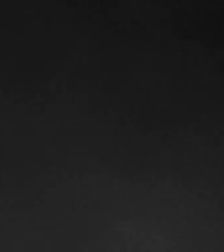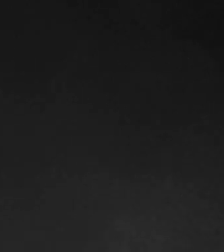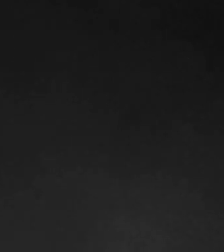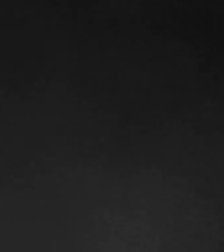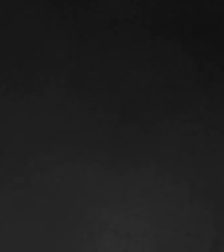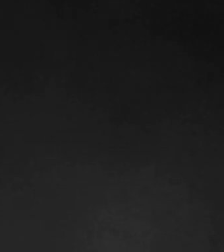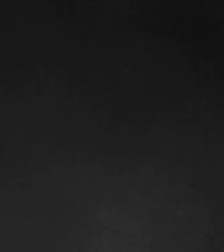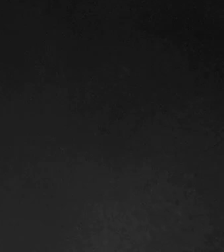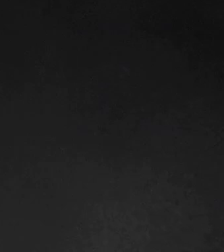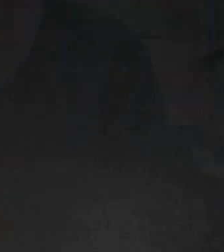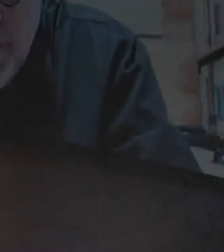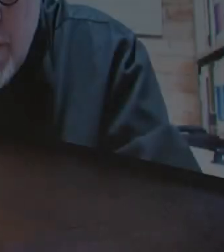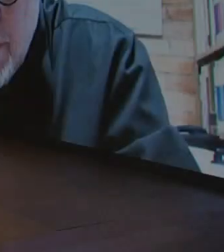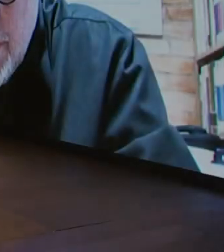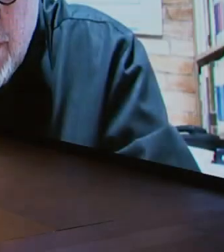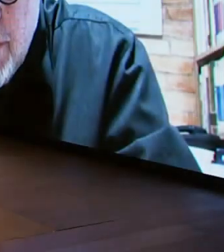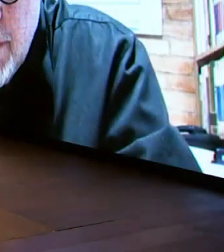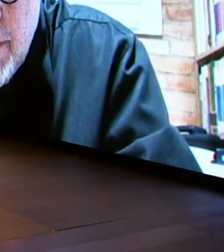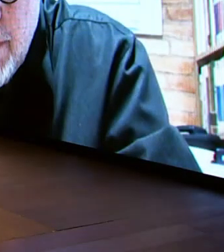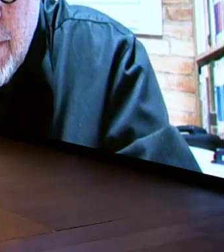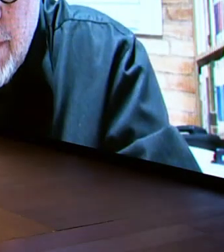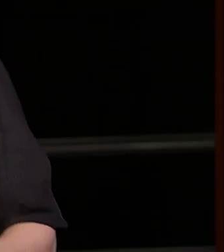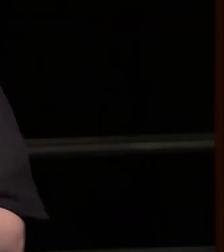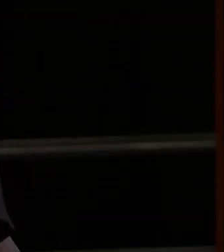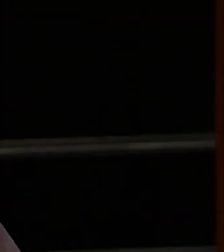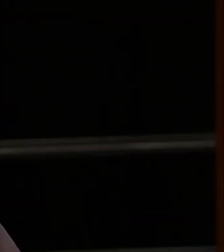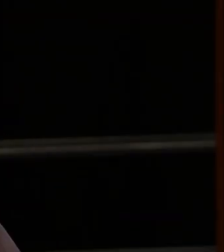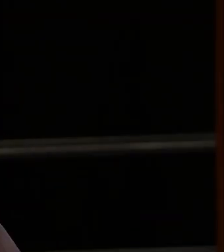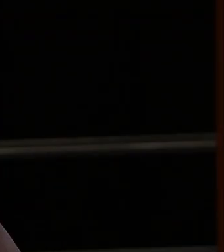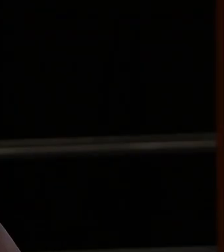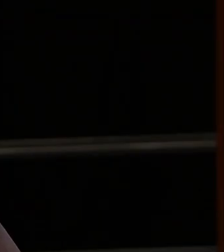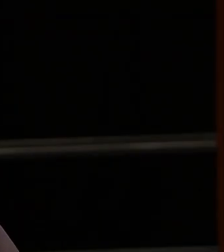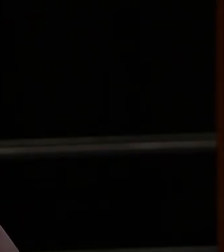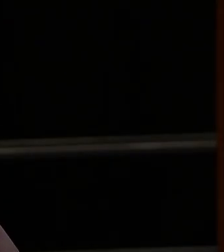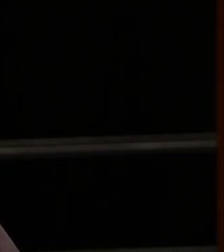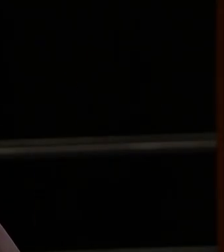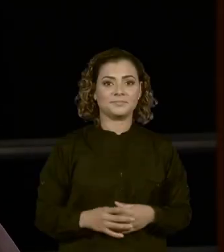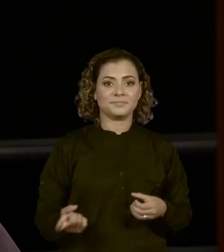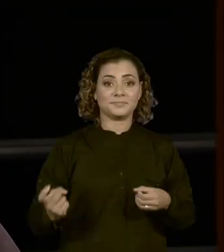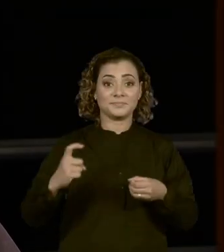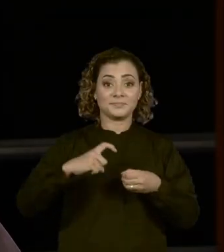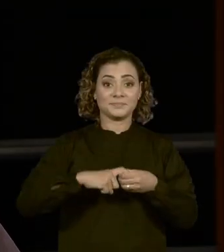fazer mais um intervalinho agora, Ulisses? Voltamos já com o Persona.